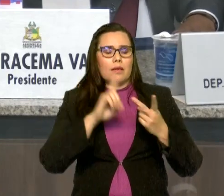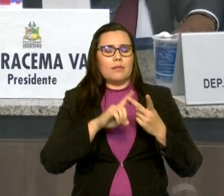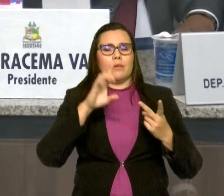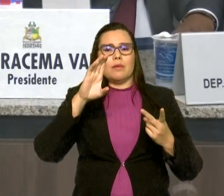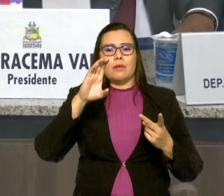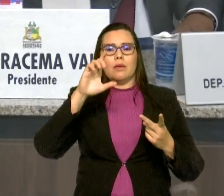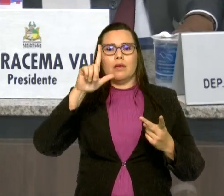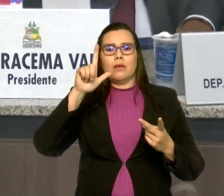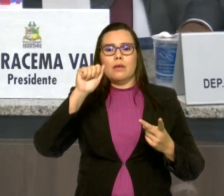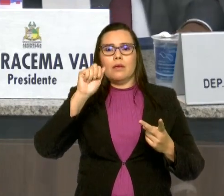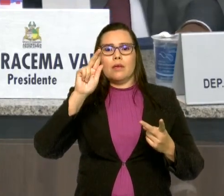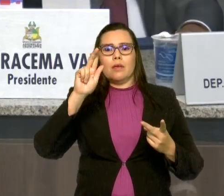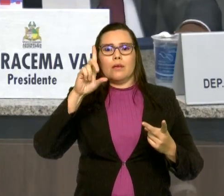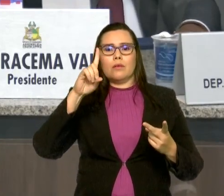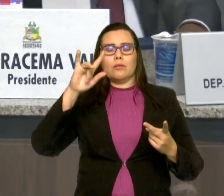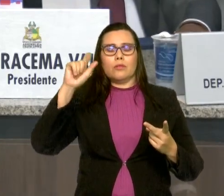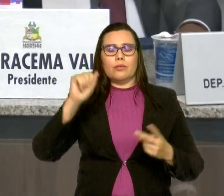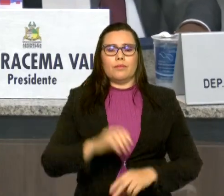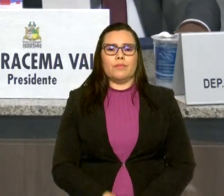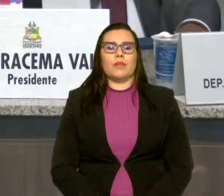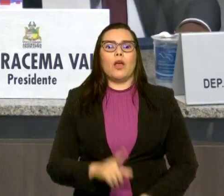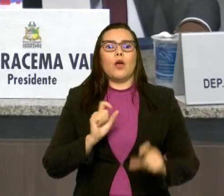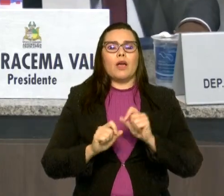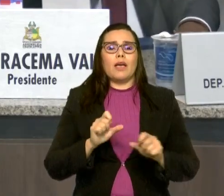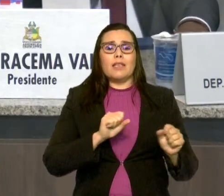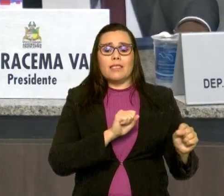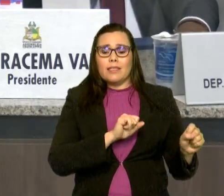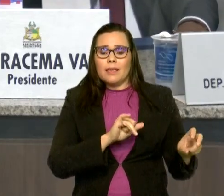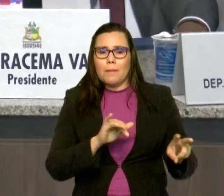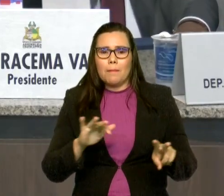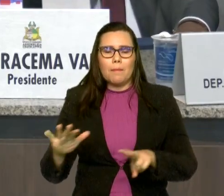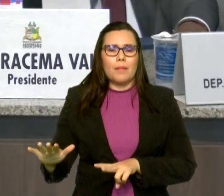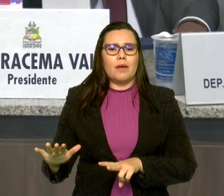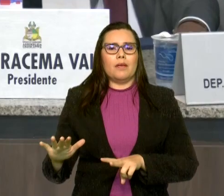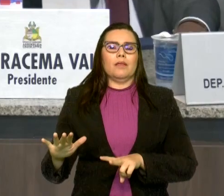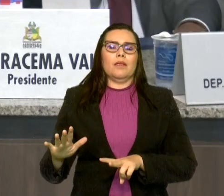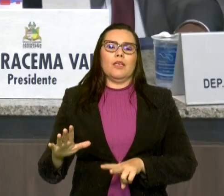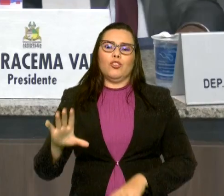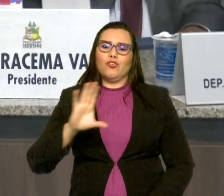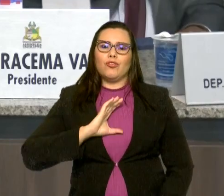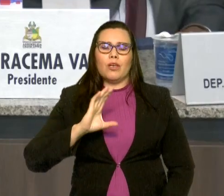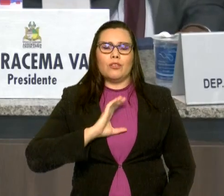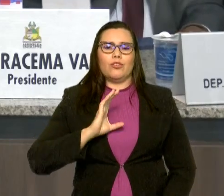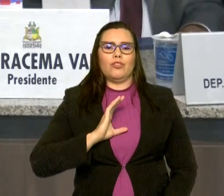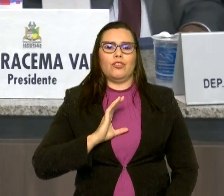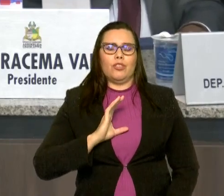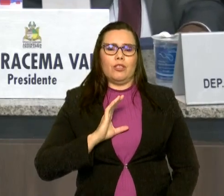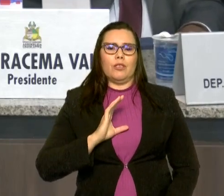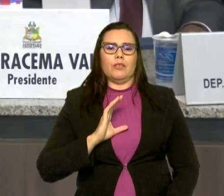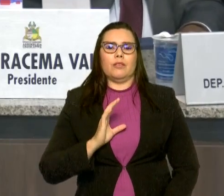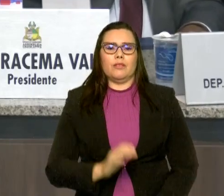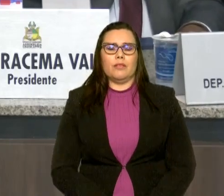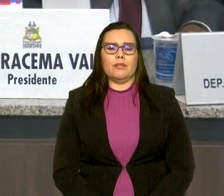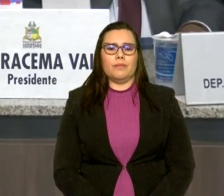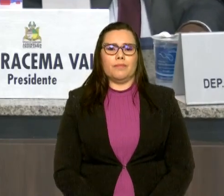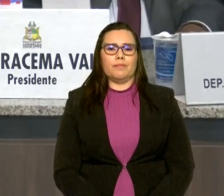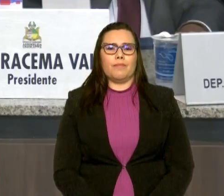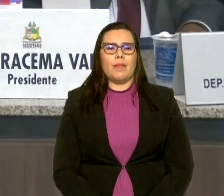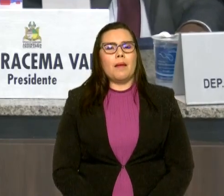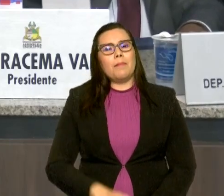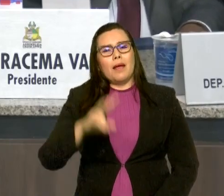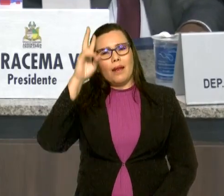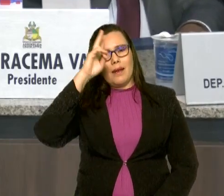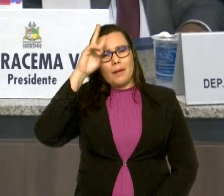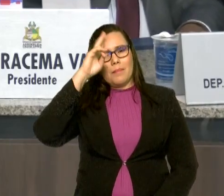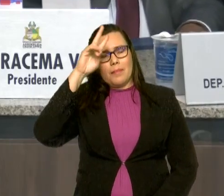que institui a Semana Estadual Caxias, Princesa do Sertão, em alusão às conquistas históricas do